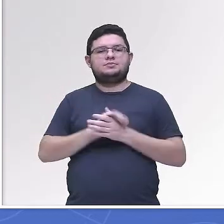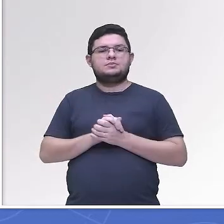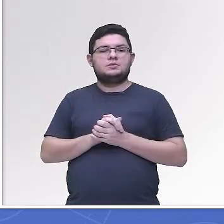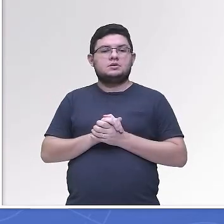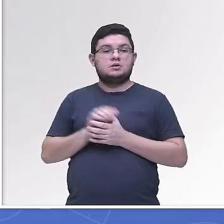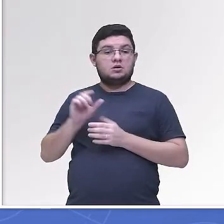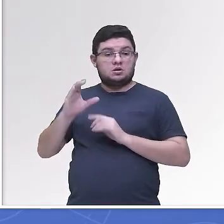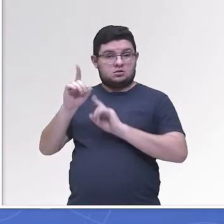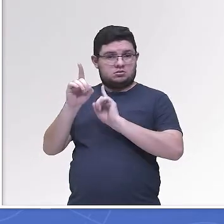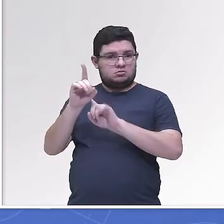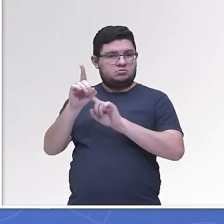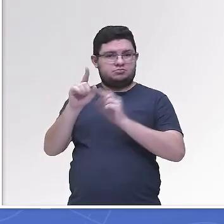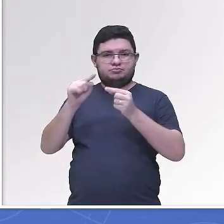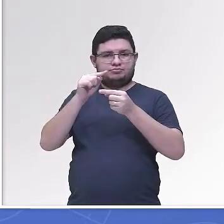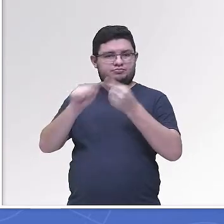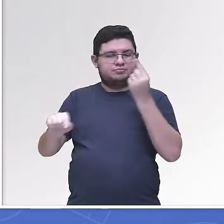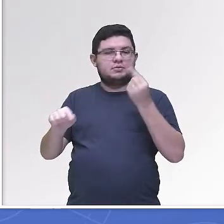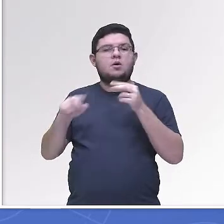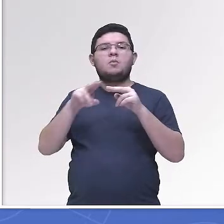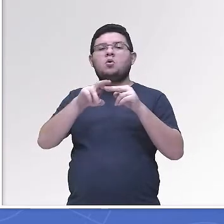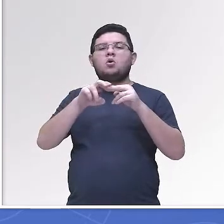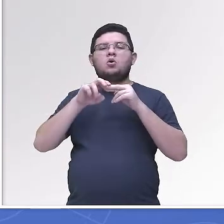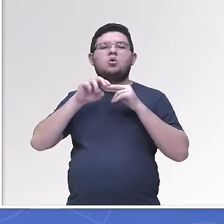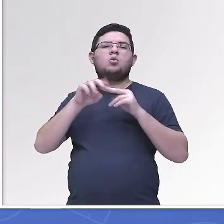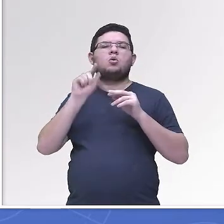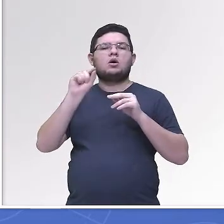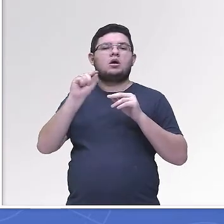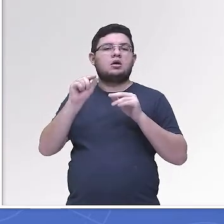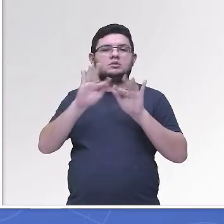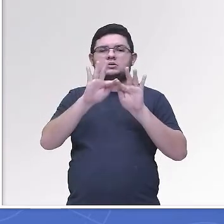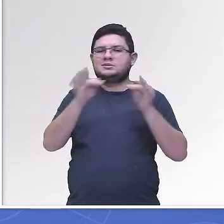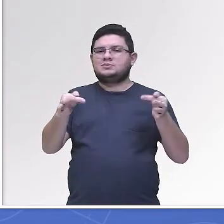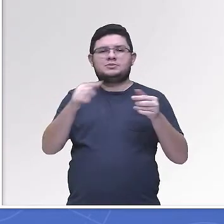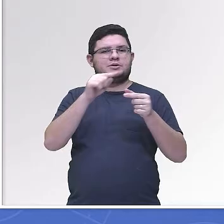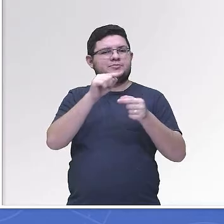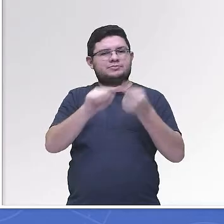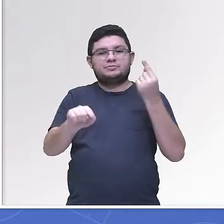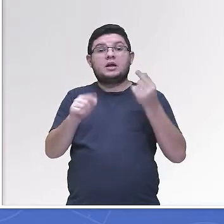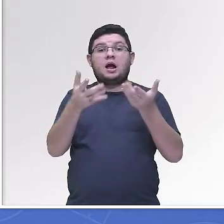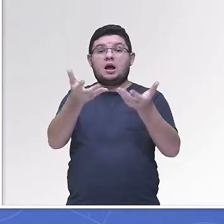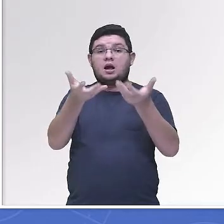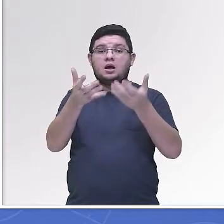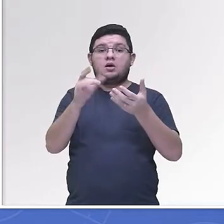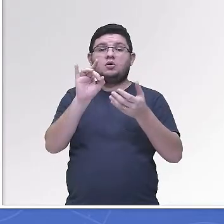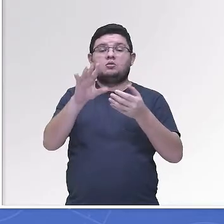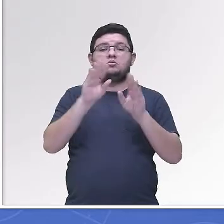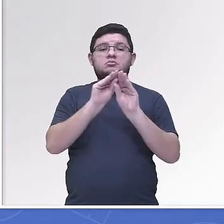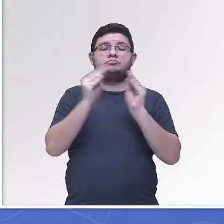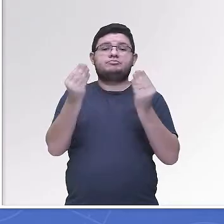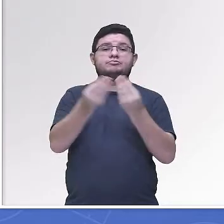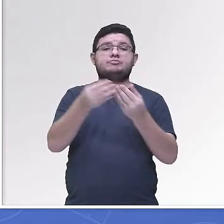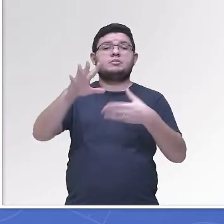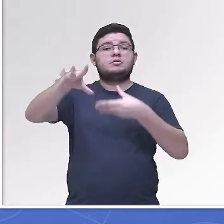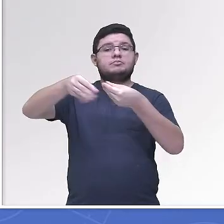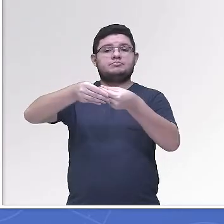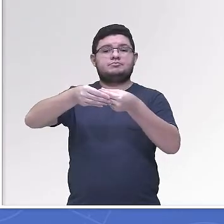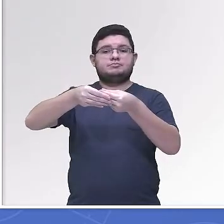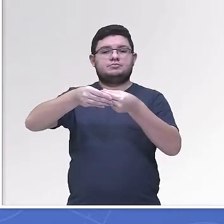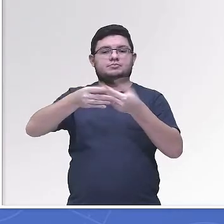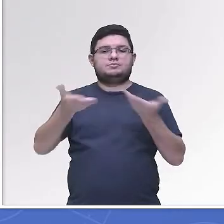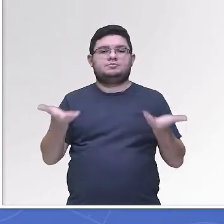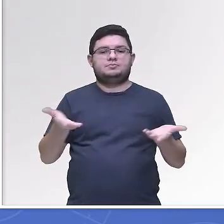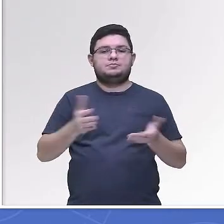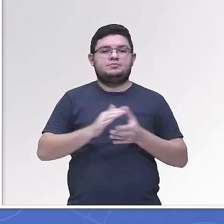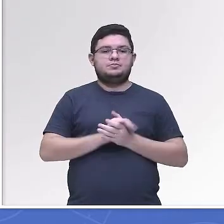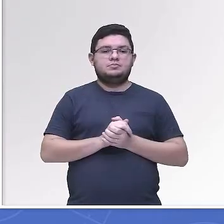é a letra D também, porque ele quer apenas substâncias compostas. Então, vamos analisar